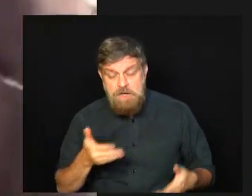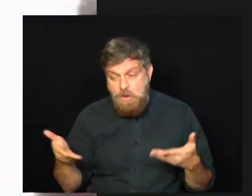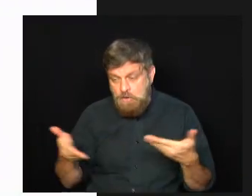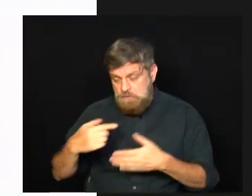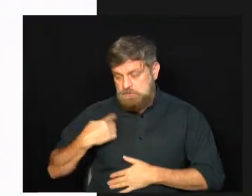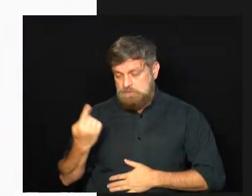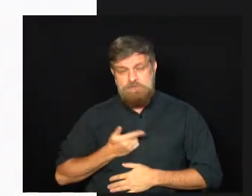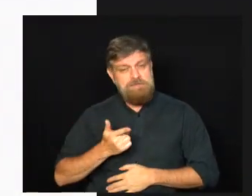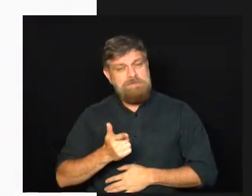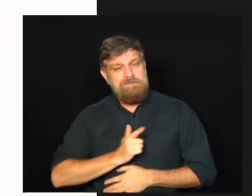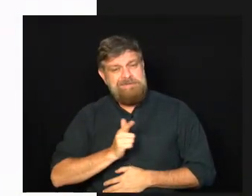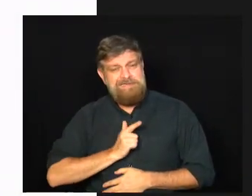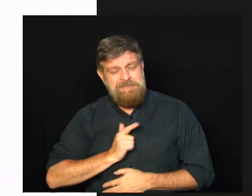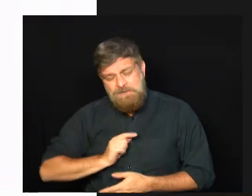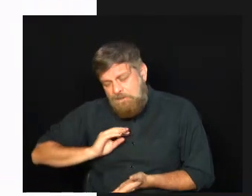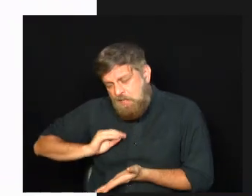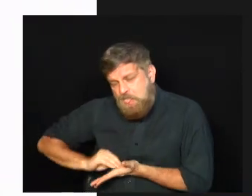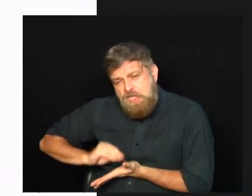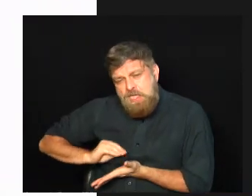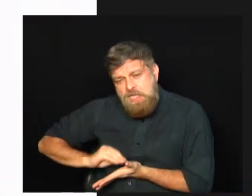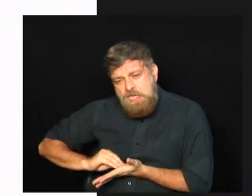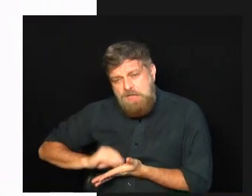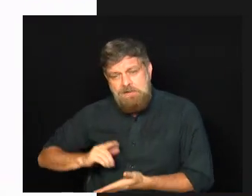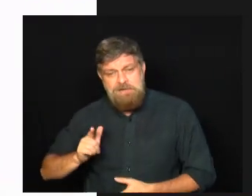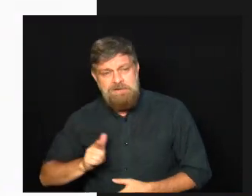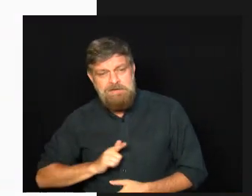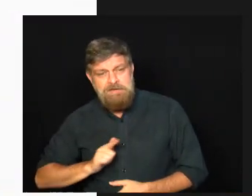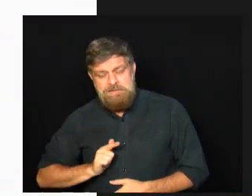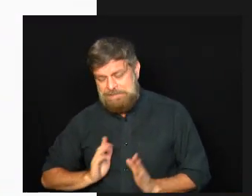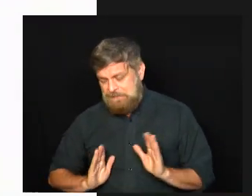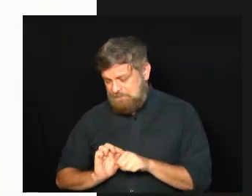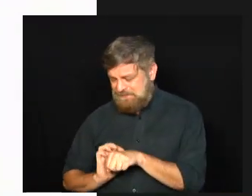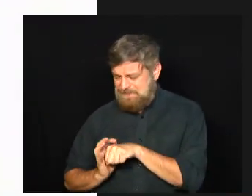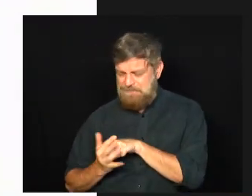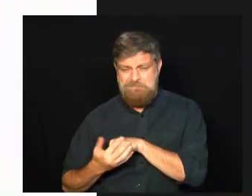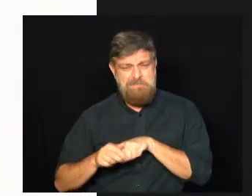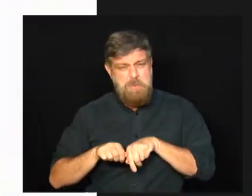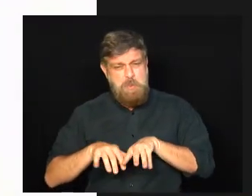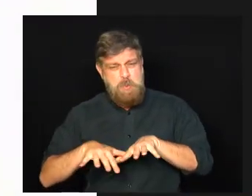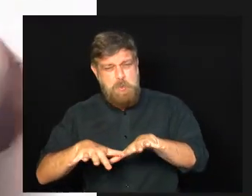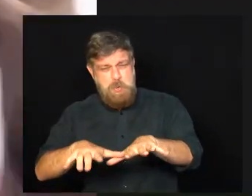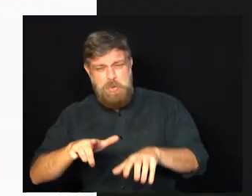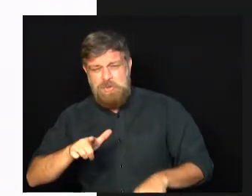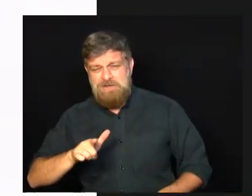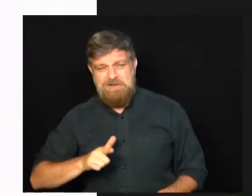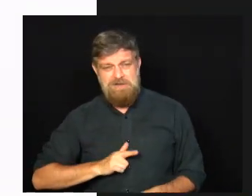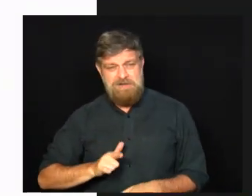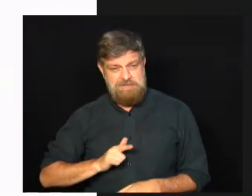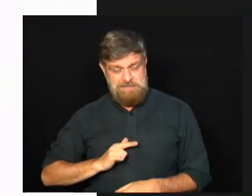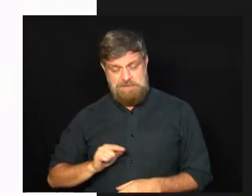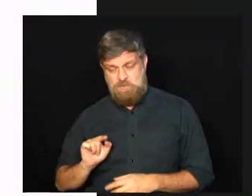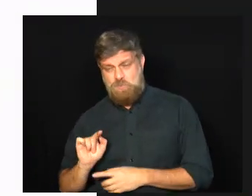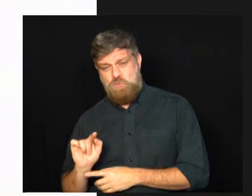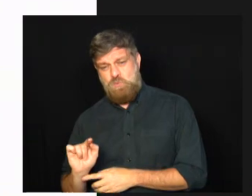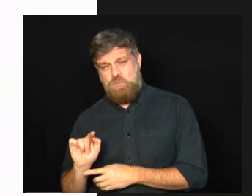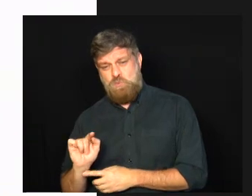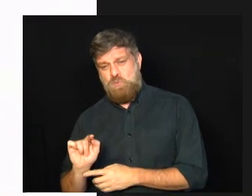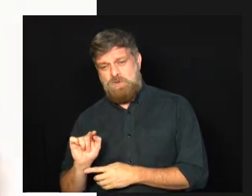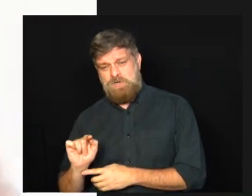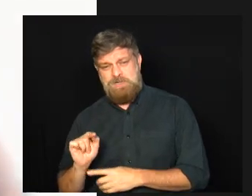estamos com mais carência ainda com essa pandemia, o nível de